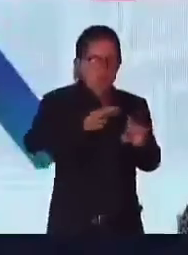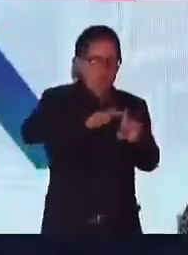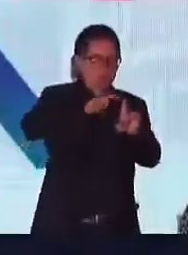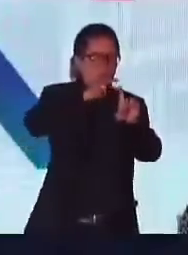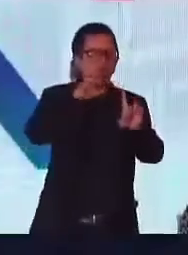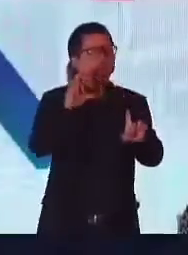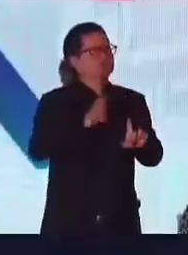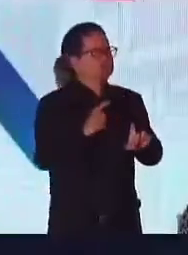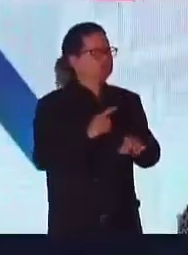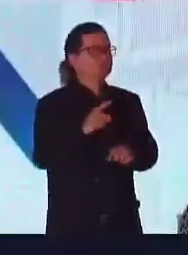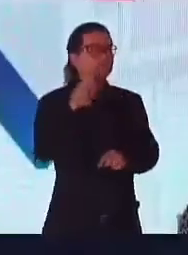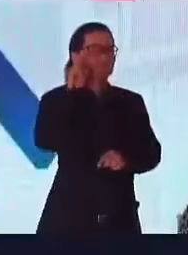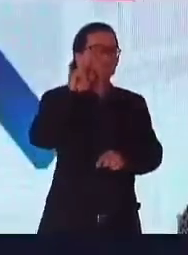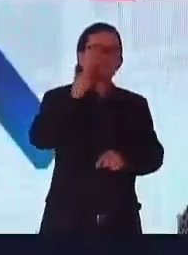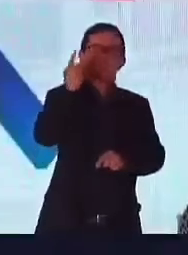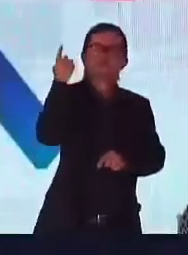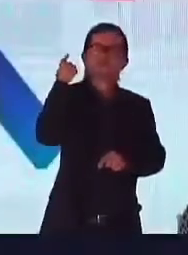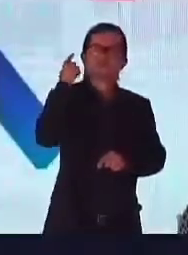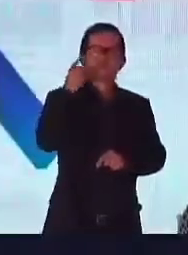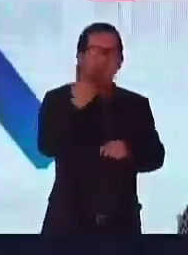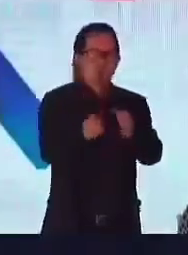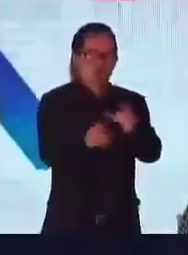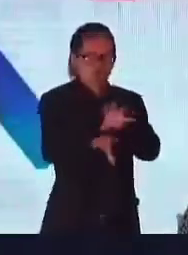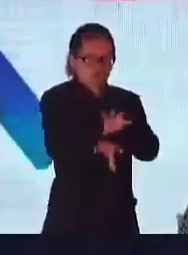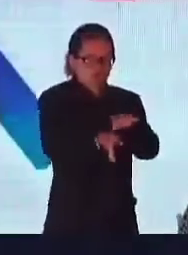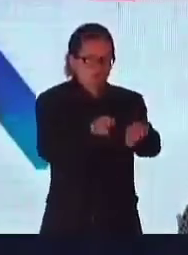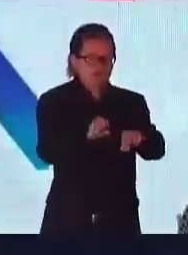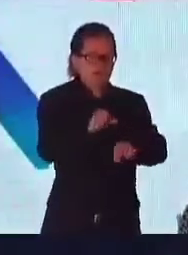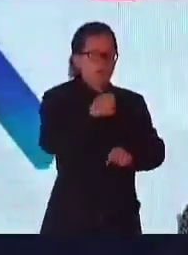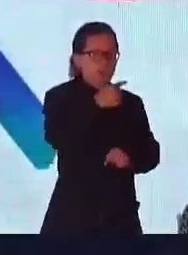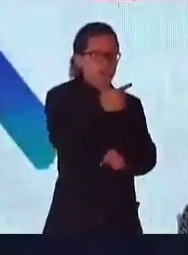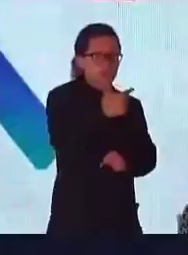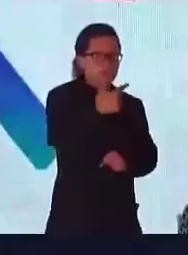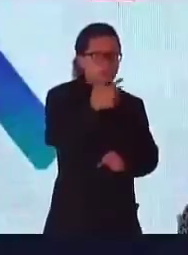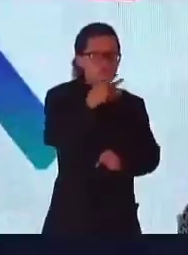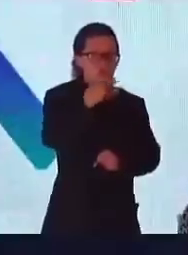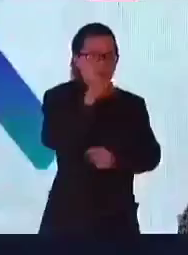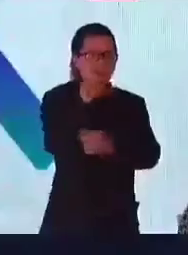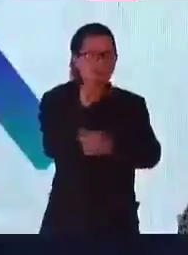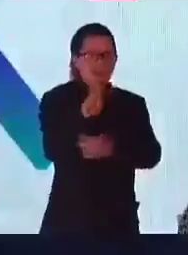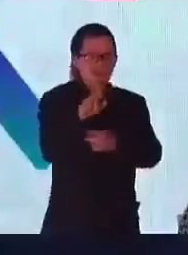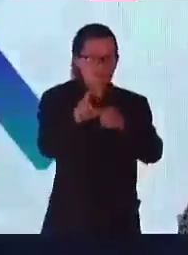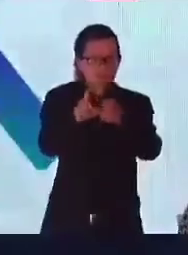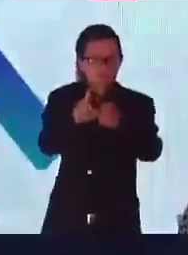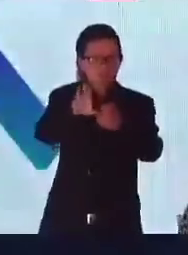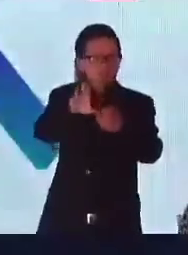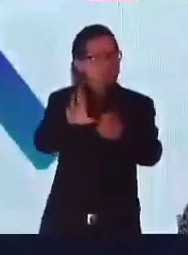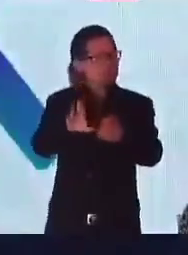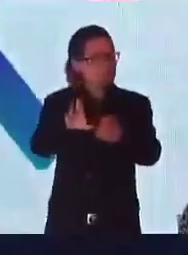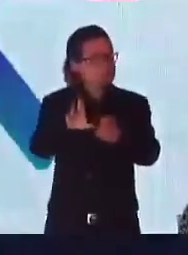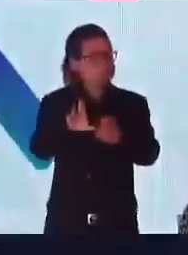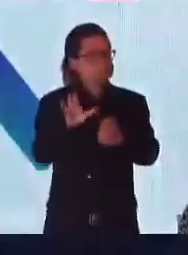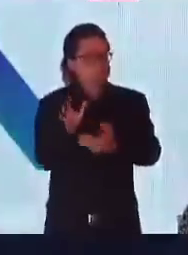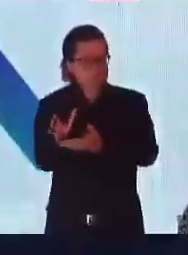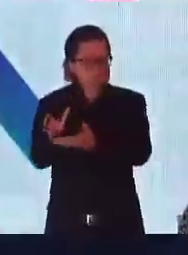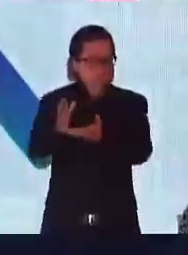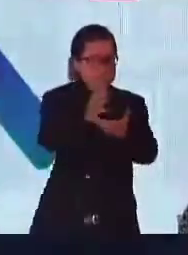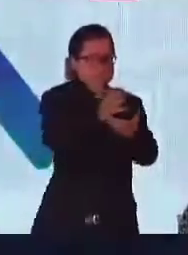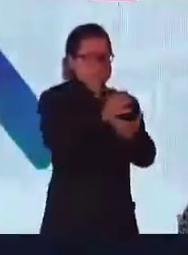quase 240 mil doutores nesse país. Esses 240 mil doutores se somaram praticamente